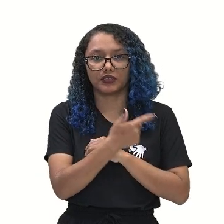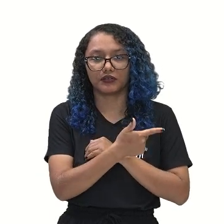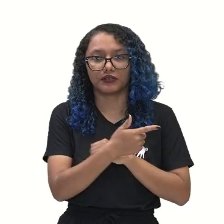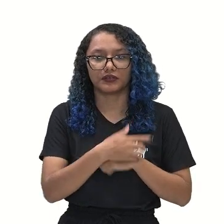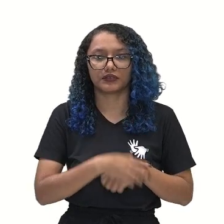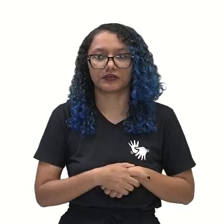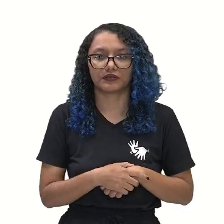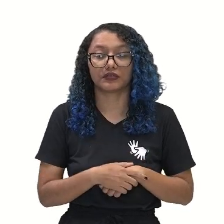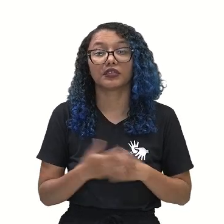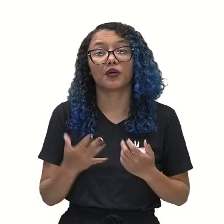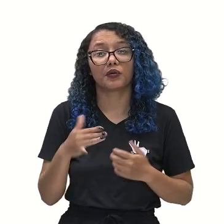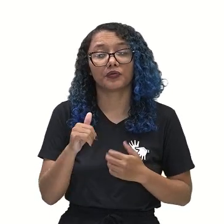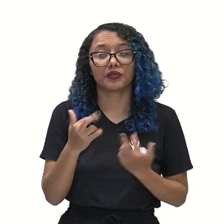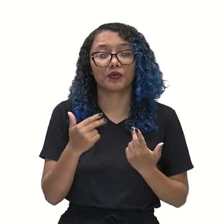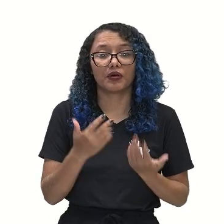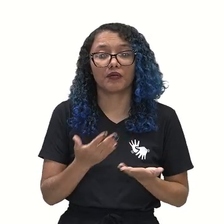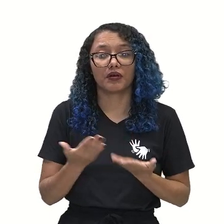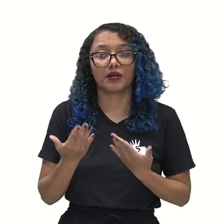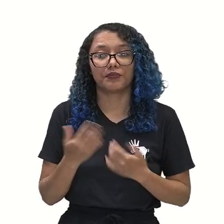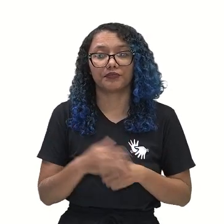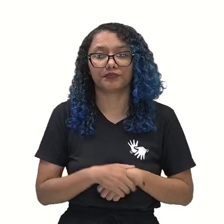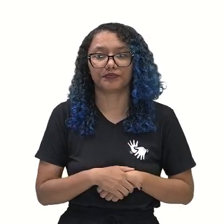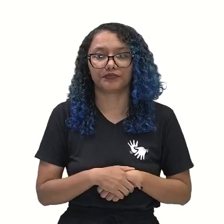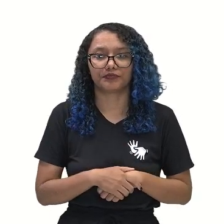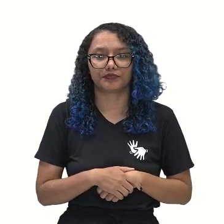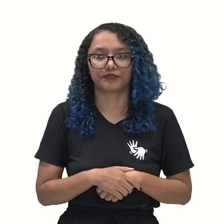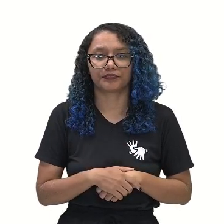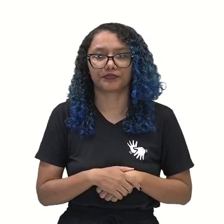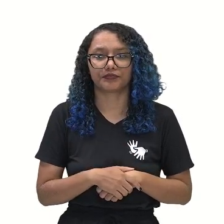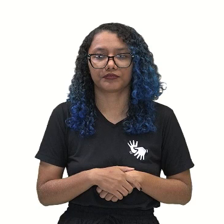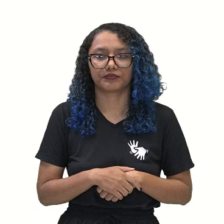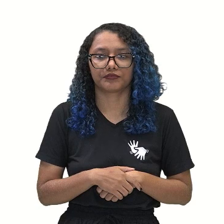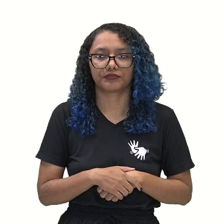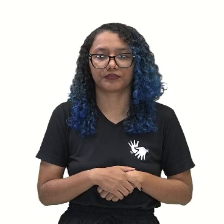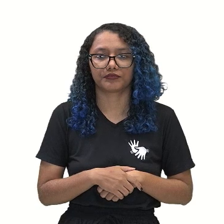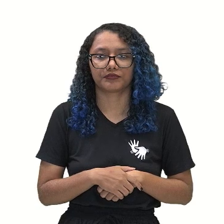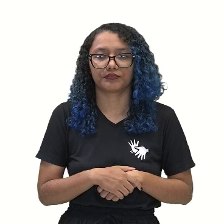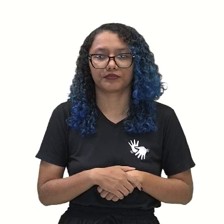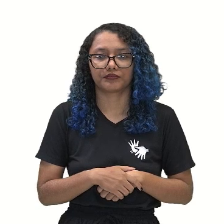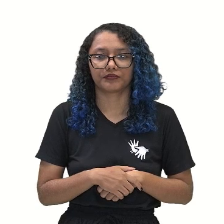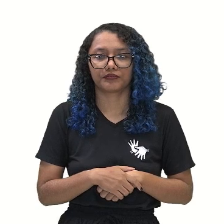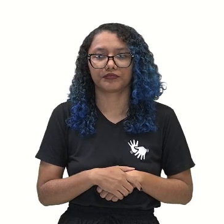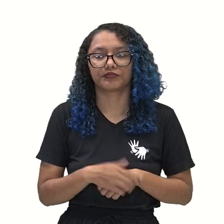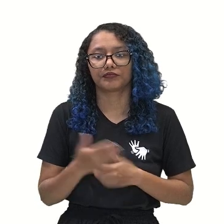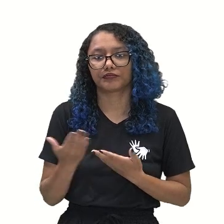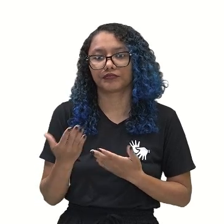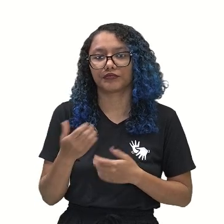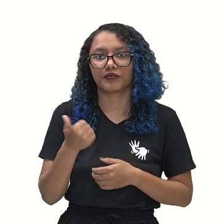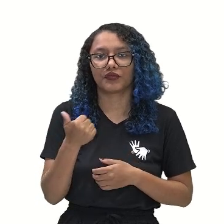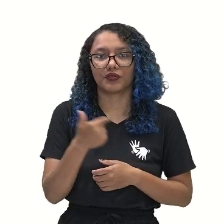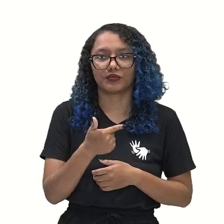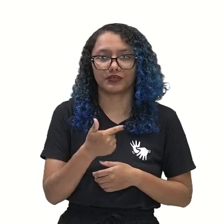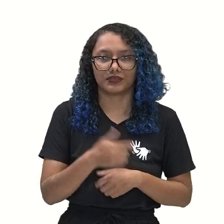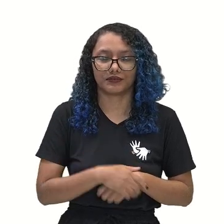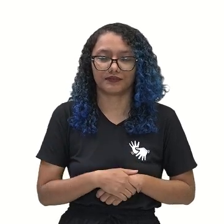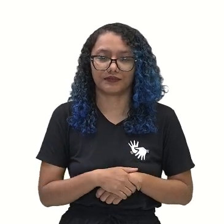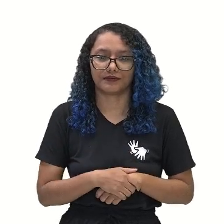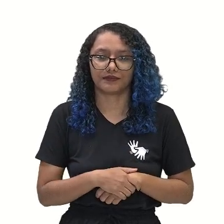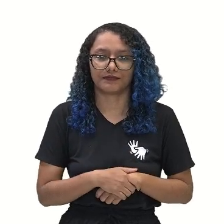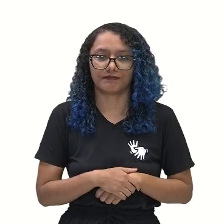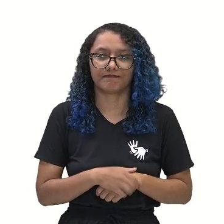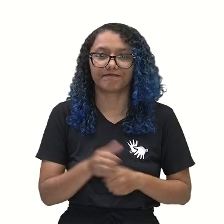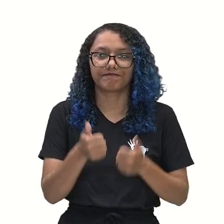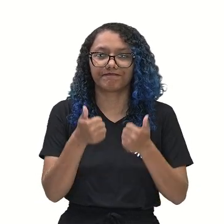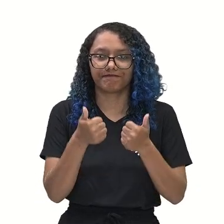32. Portanto, nosso y vai ser igual a quanto? Olha, 2 e 1. 12. Beleza,